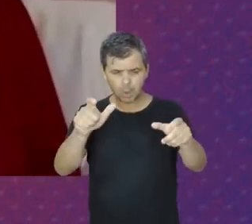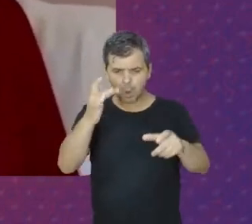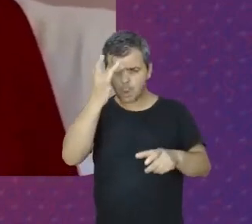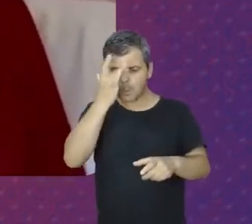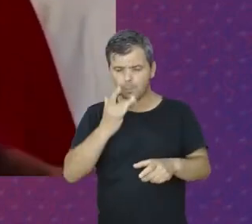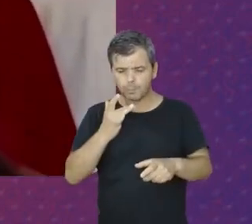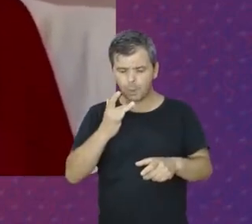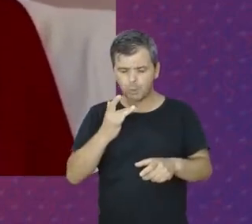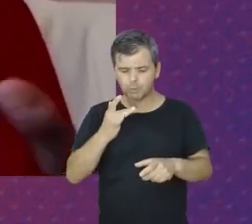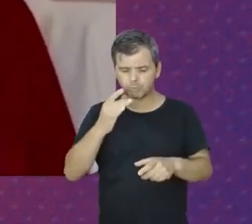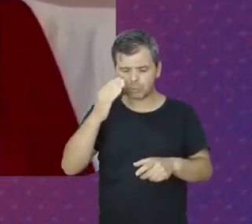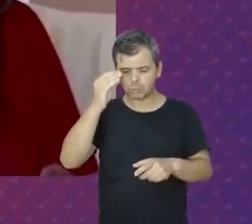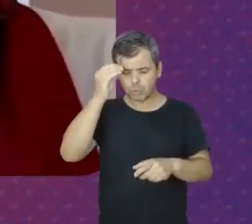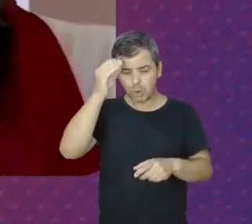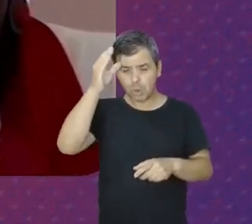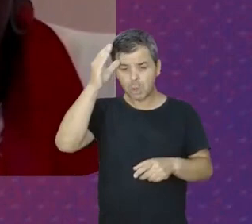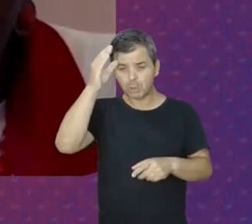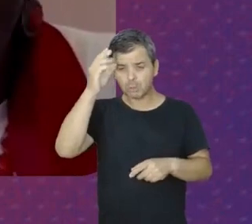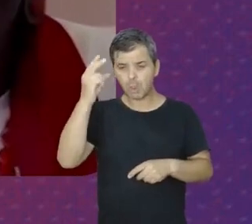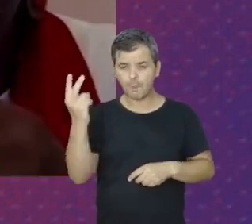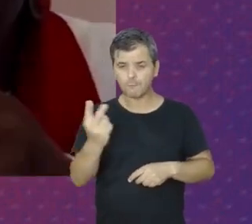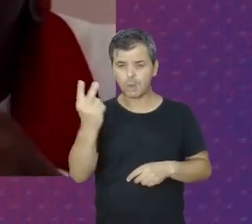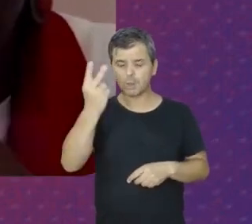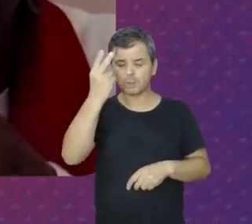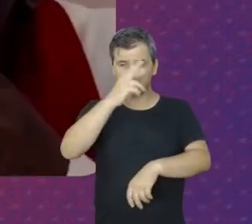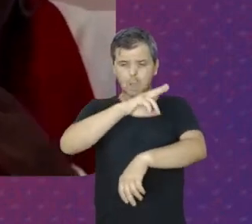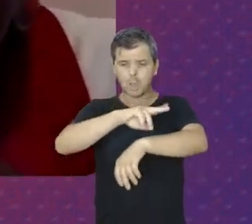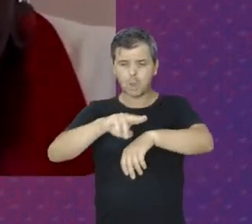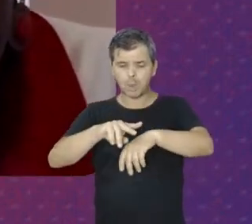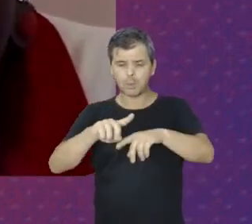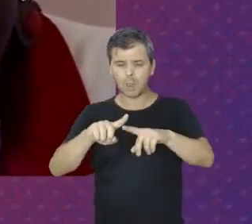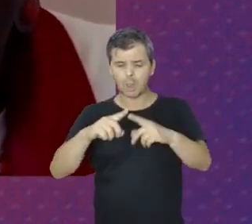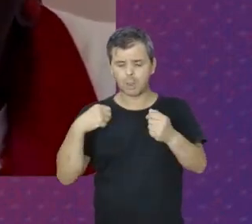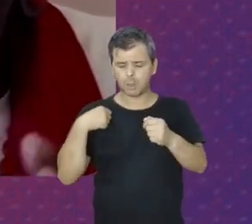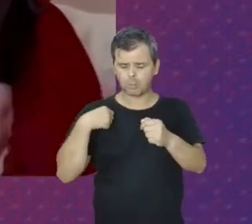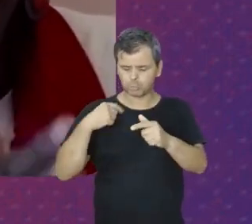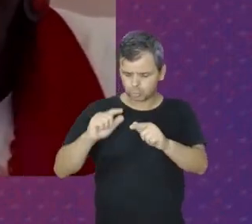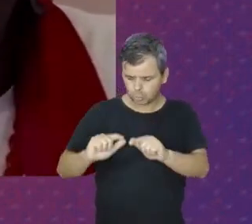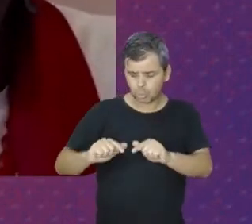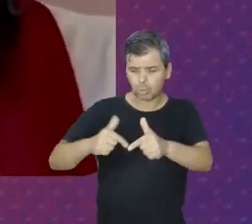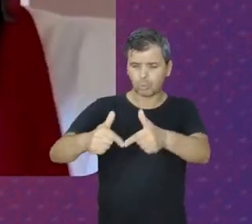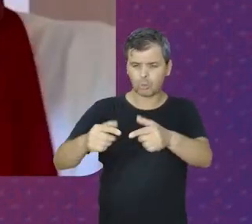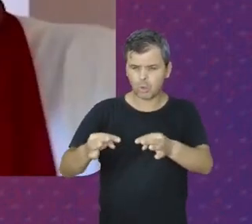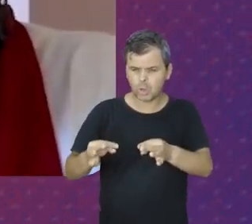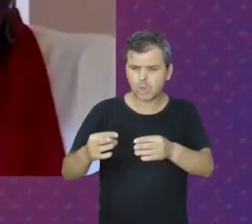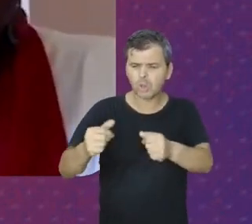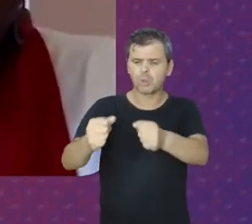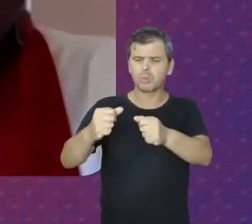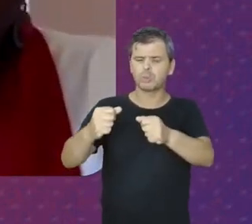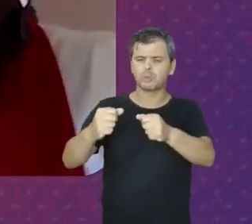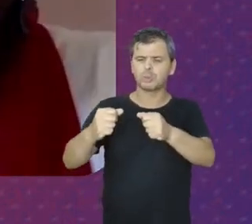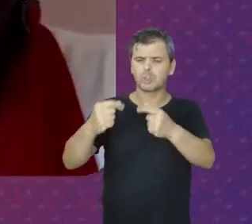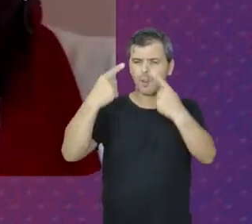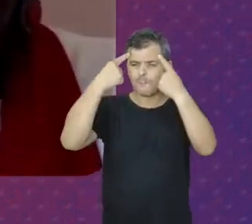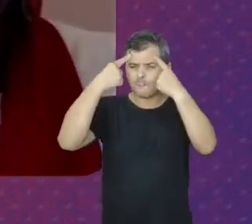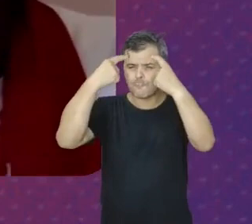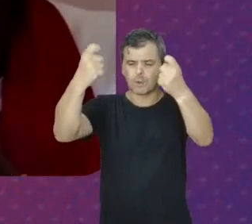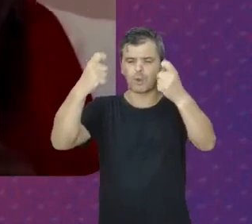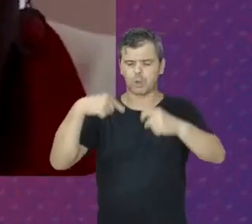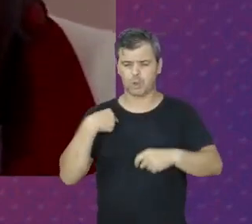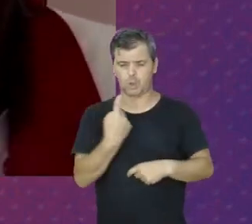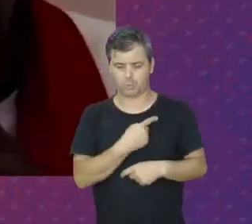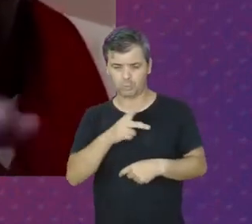e a valorização racial de cada um. Nós temos que reagir a todo tipo de violência. Nós